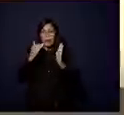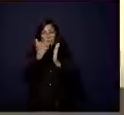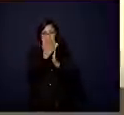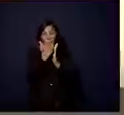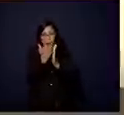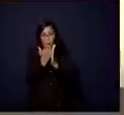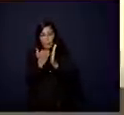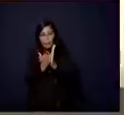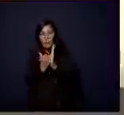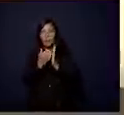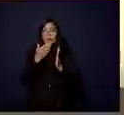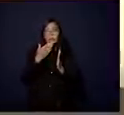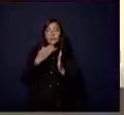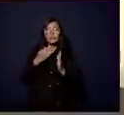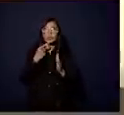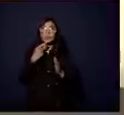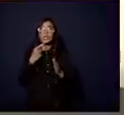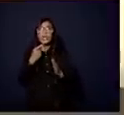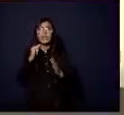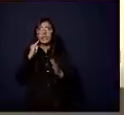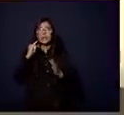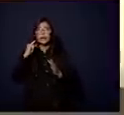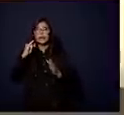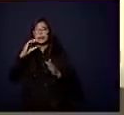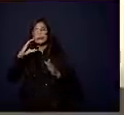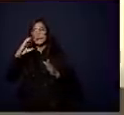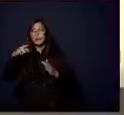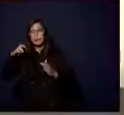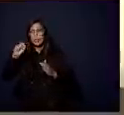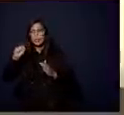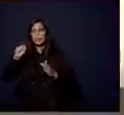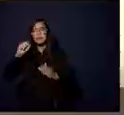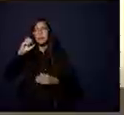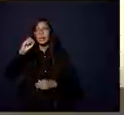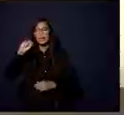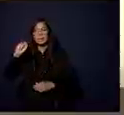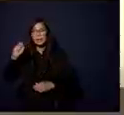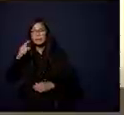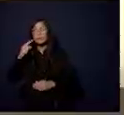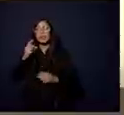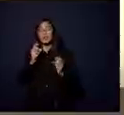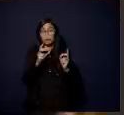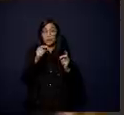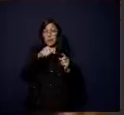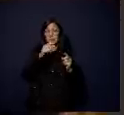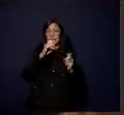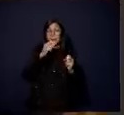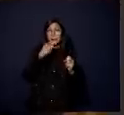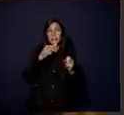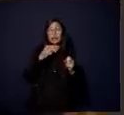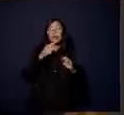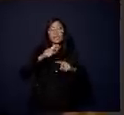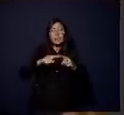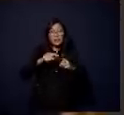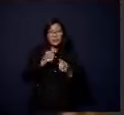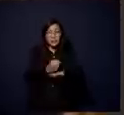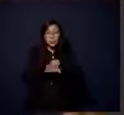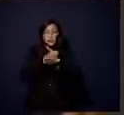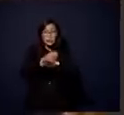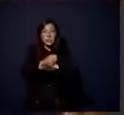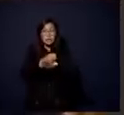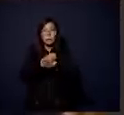o caso mais claro é ICMS cms tributo a mercadoria e serviço de transporte